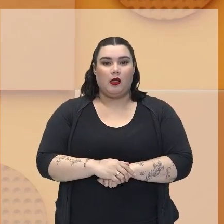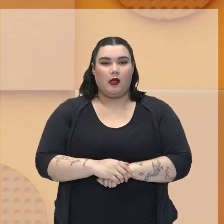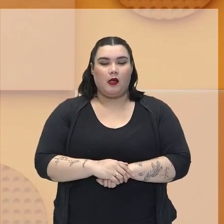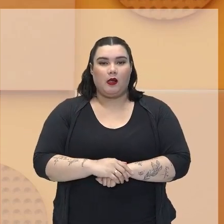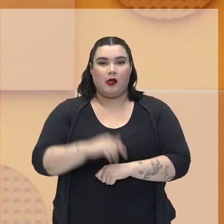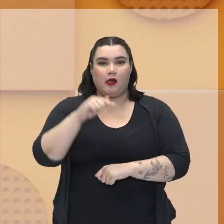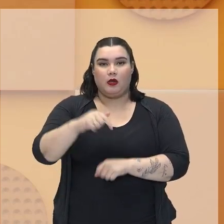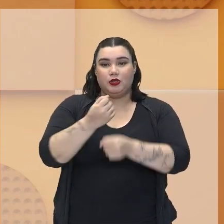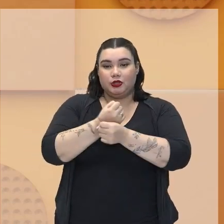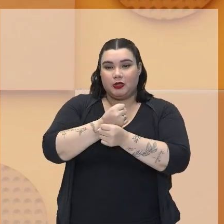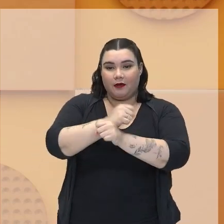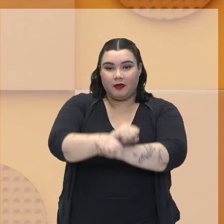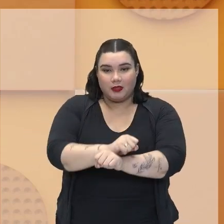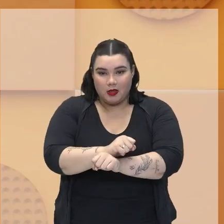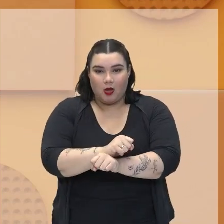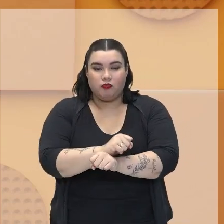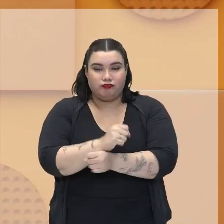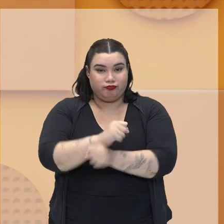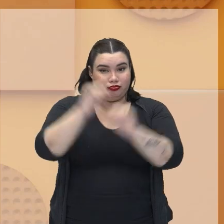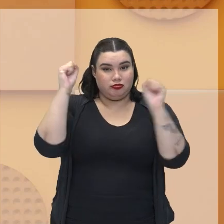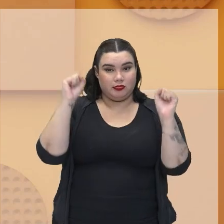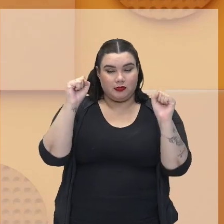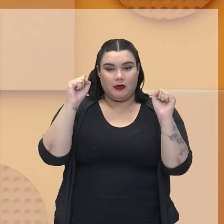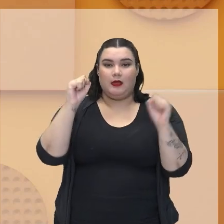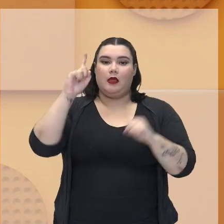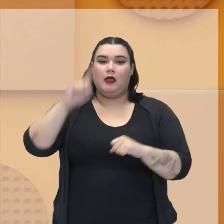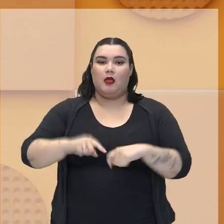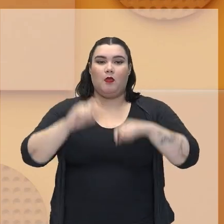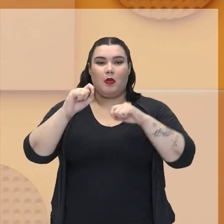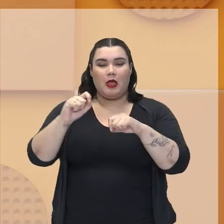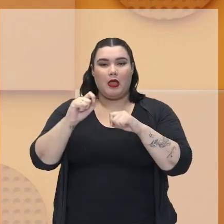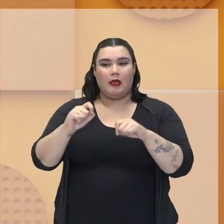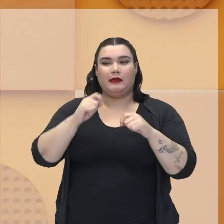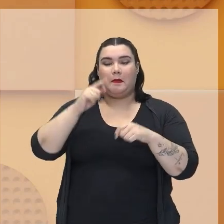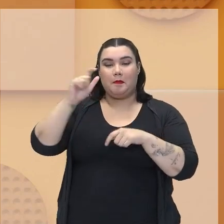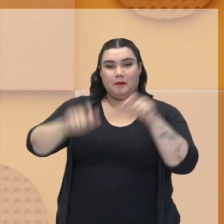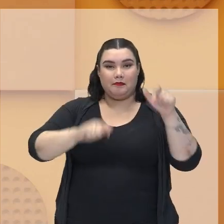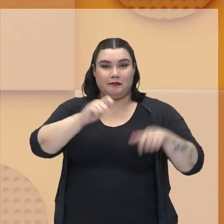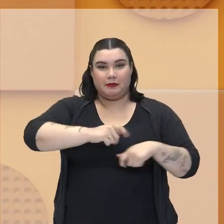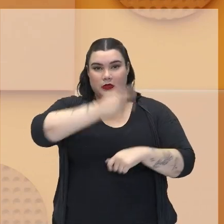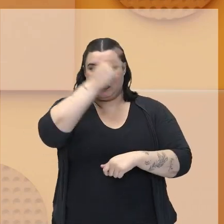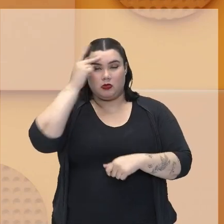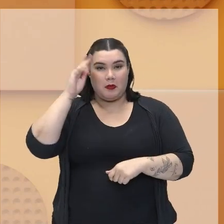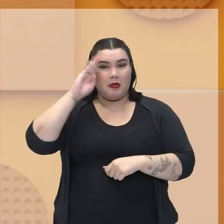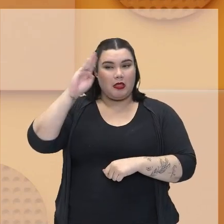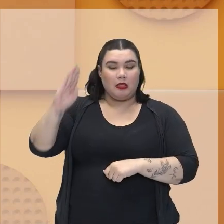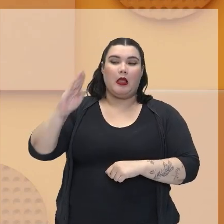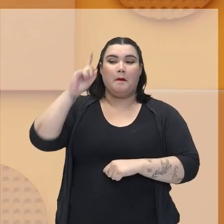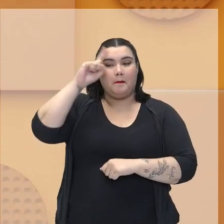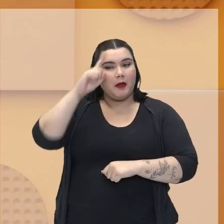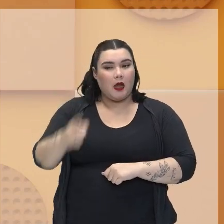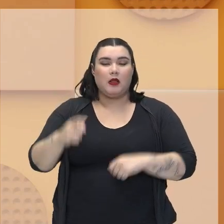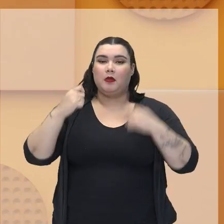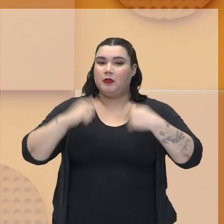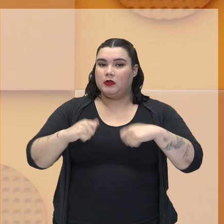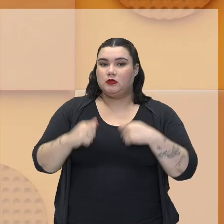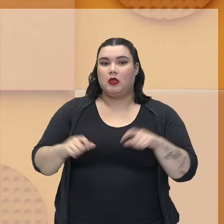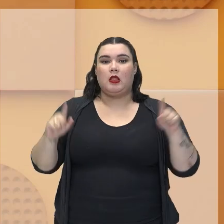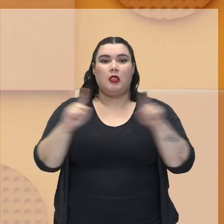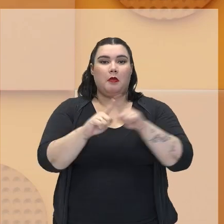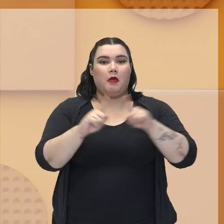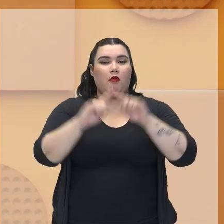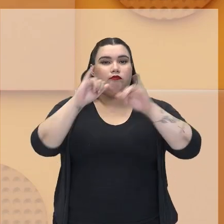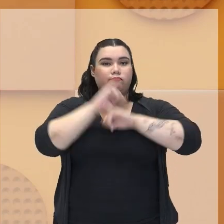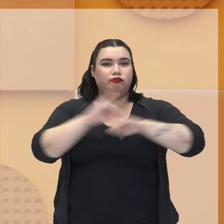da escravidão foi uma pressão dos próprios militares e também, gente, a própria proclamação da